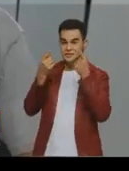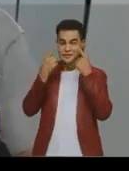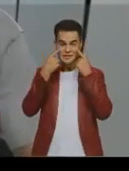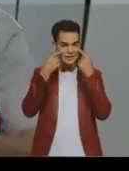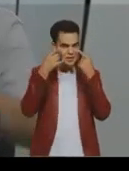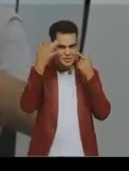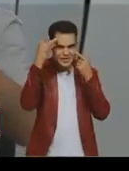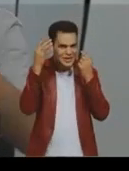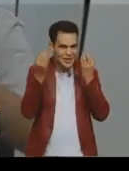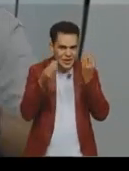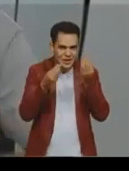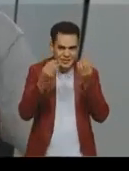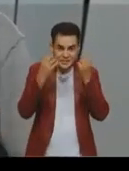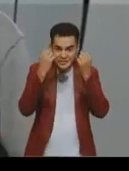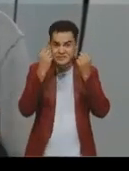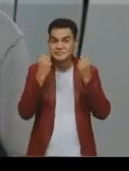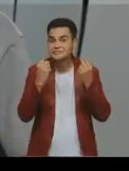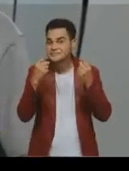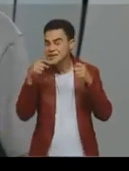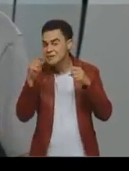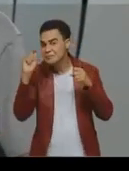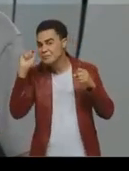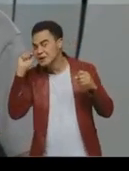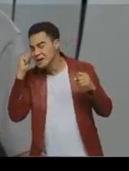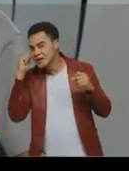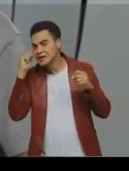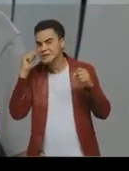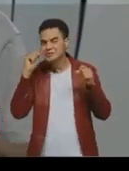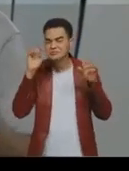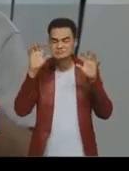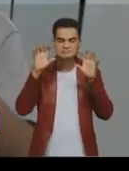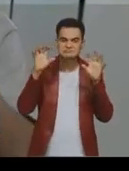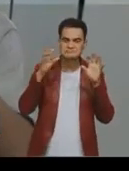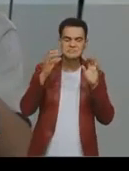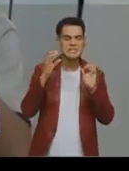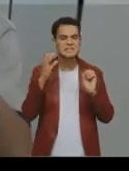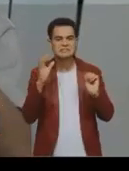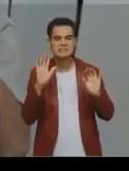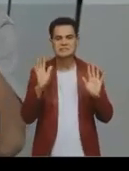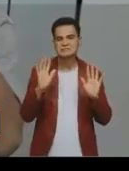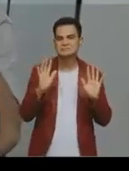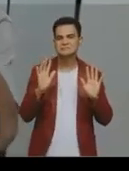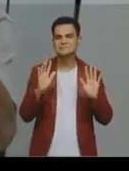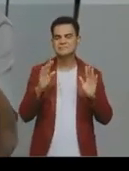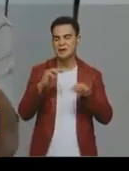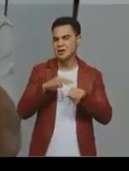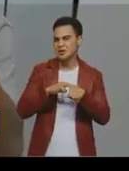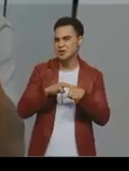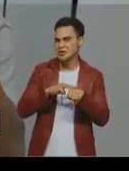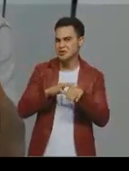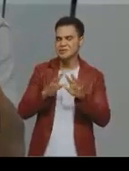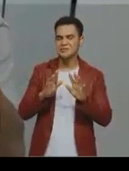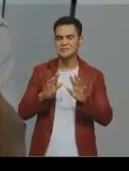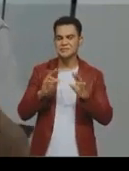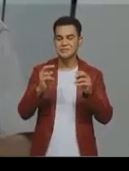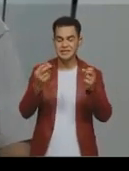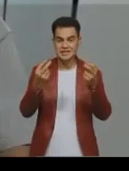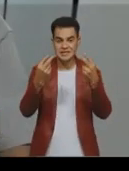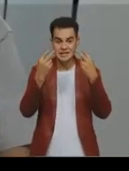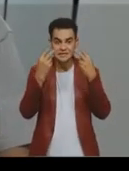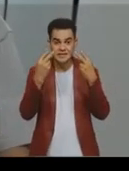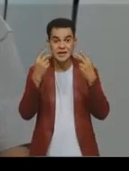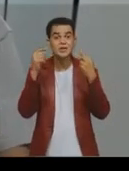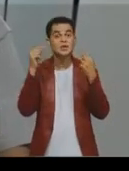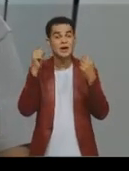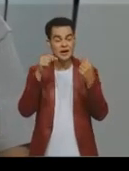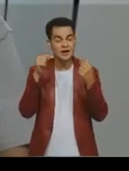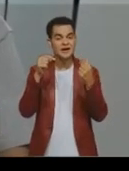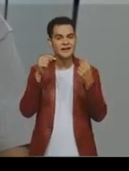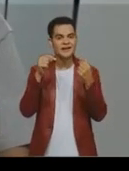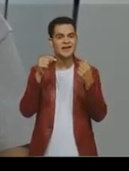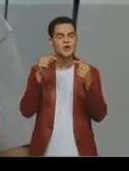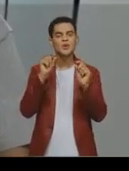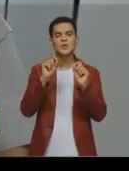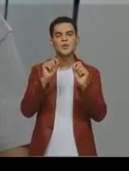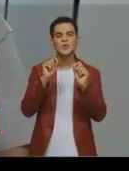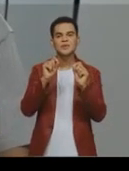para ver do outro lado, se está mais para preto ou castanho, mas não importa, o fato é que o que você está vendo é um fenótipo, mas ele